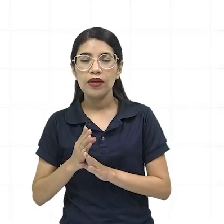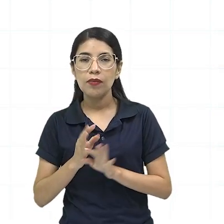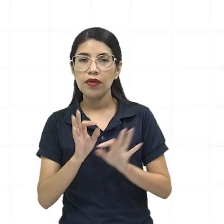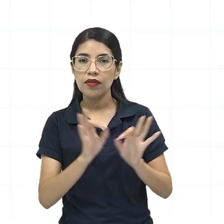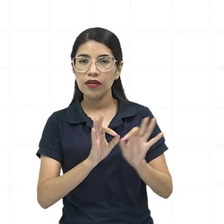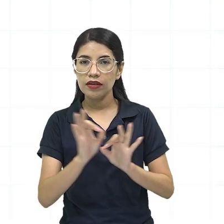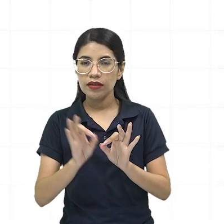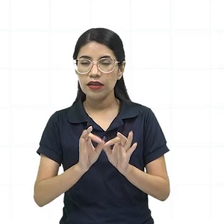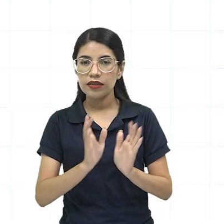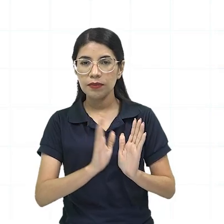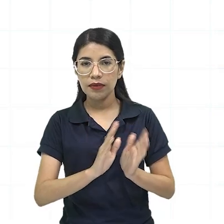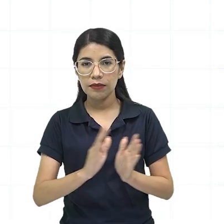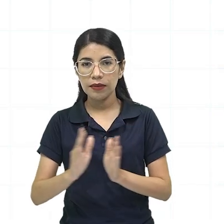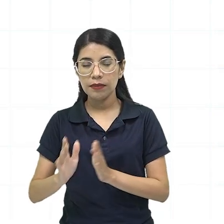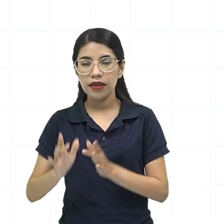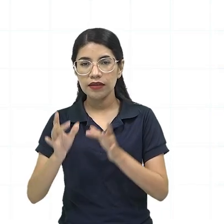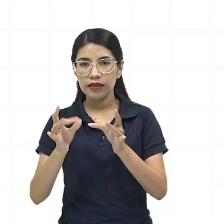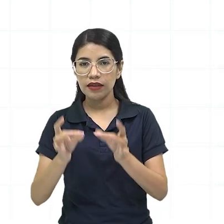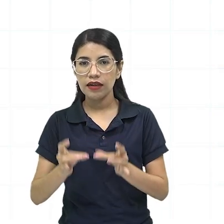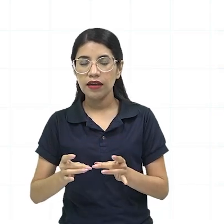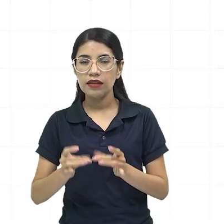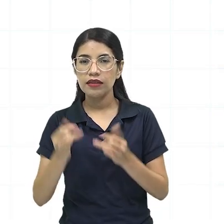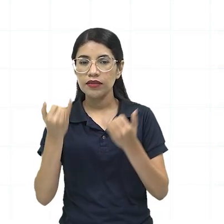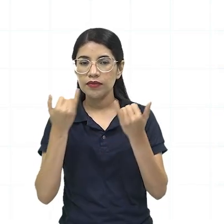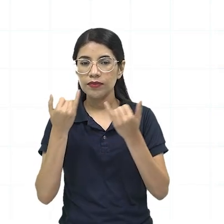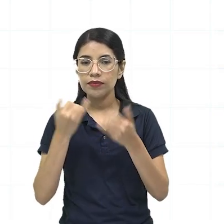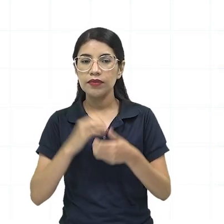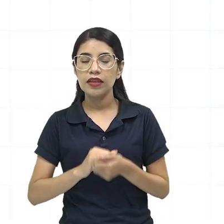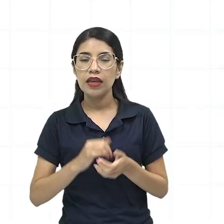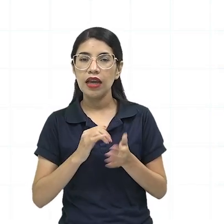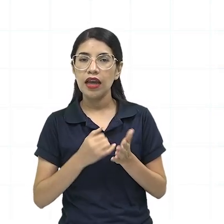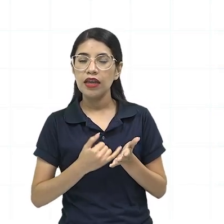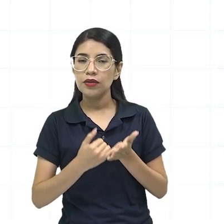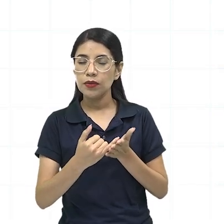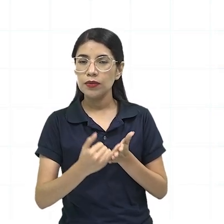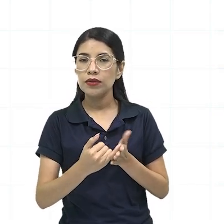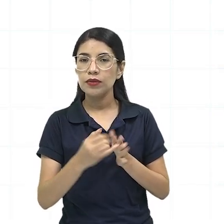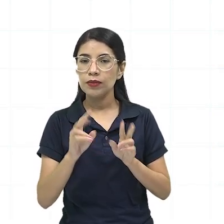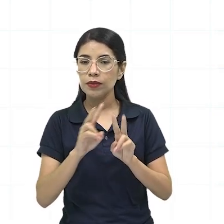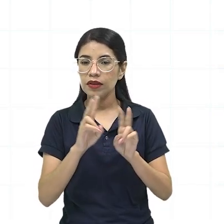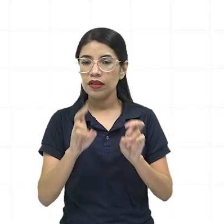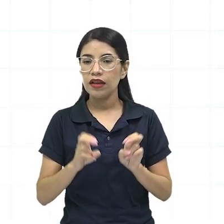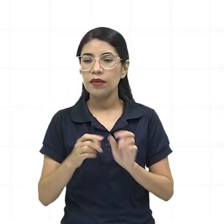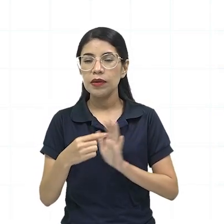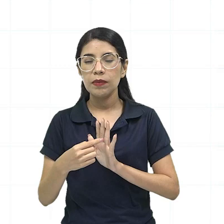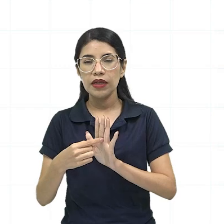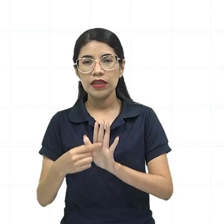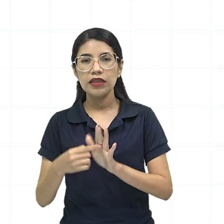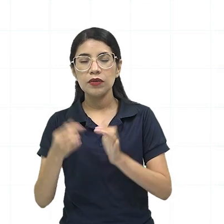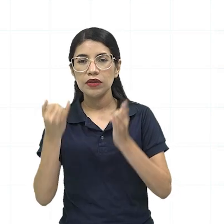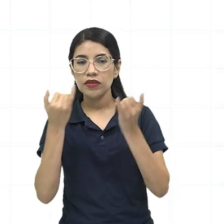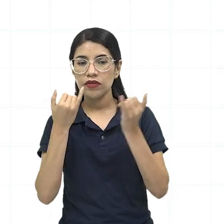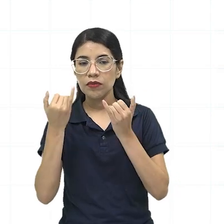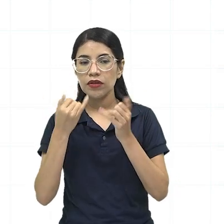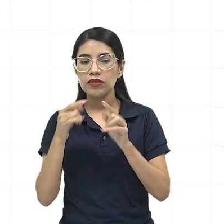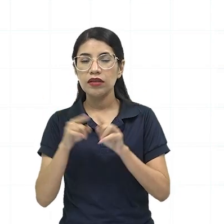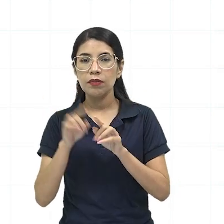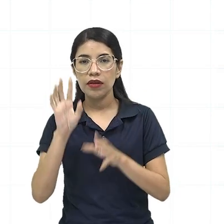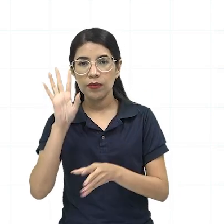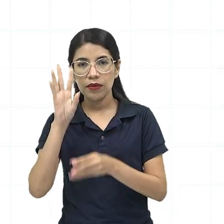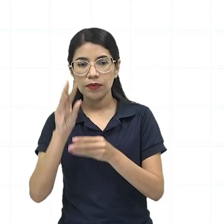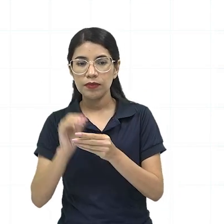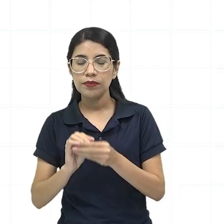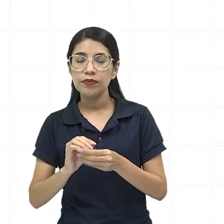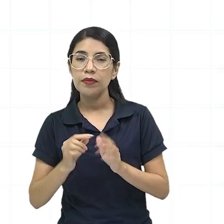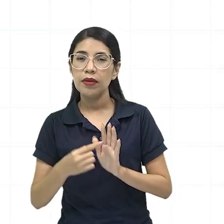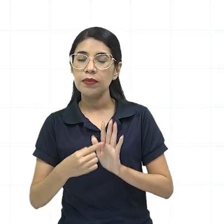das informações, com introdução do tema, apresentação de dados e conclusões. Então vejam bem, uma introdução para situar o meu leitor sobre aquela